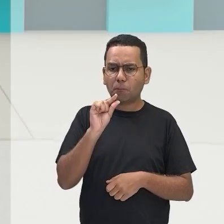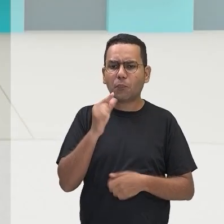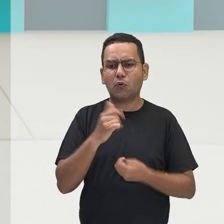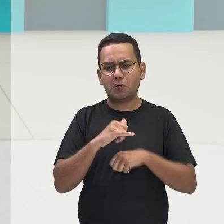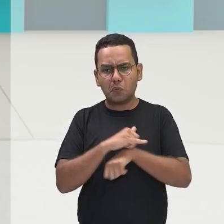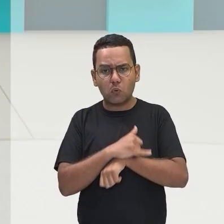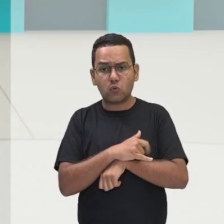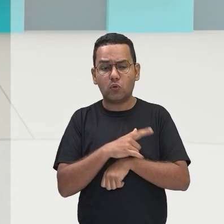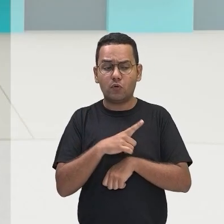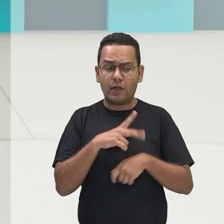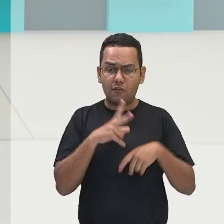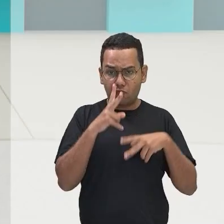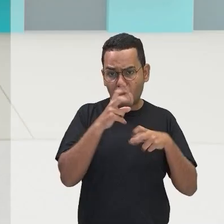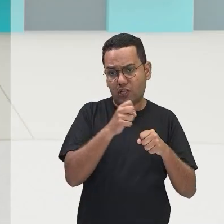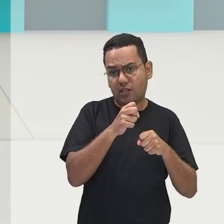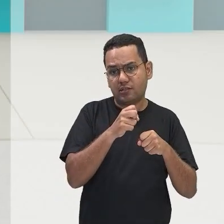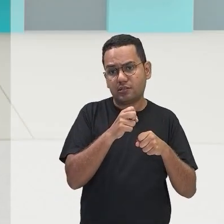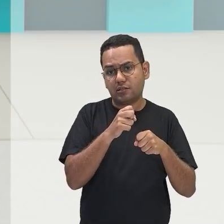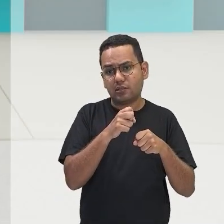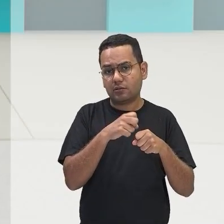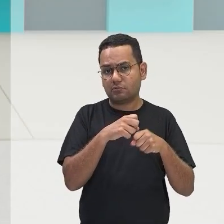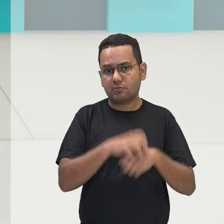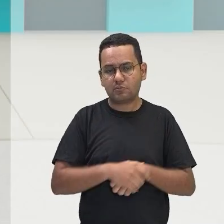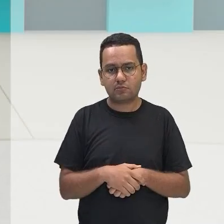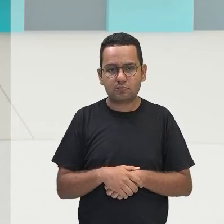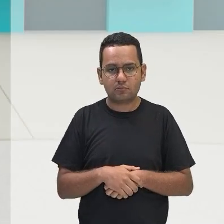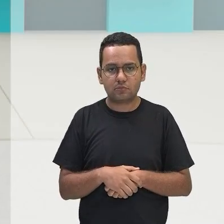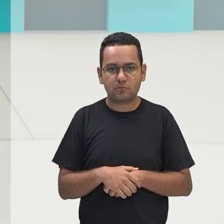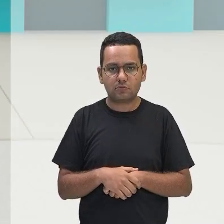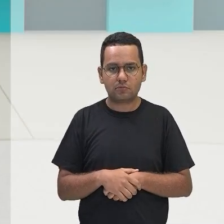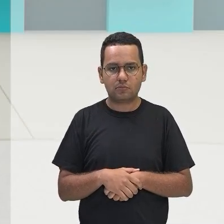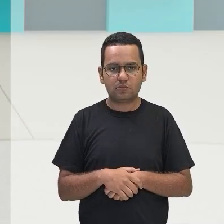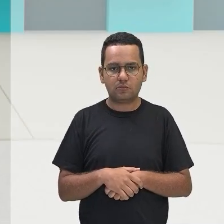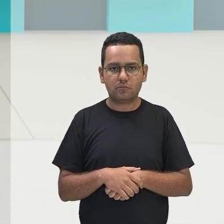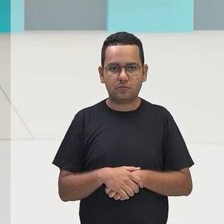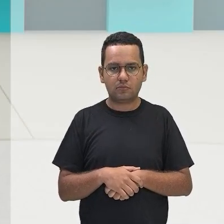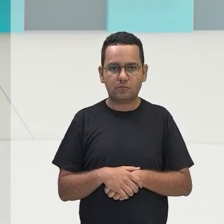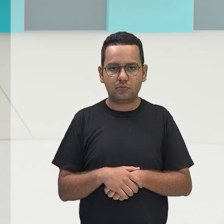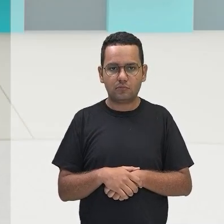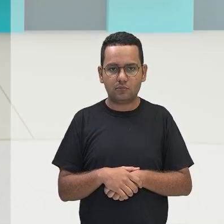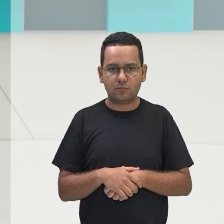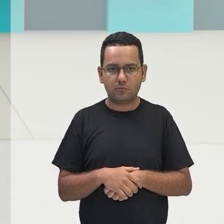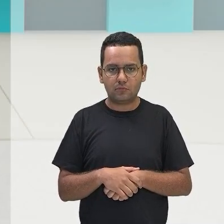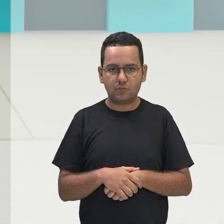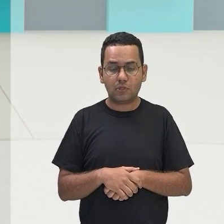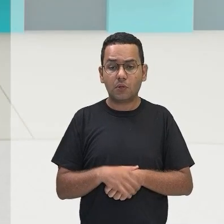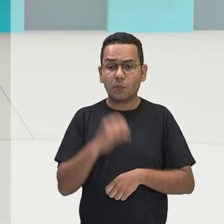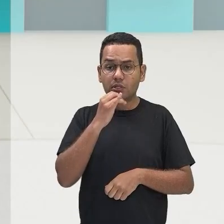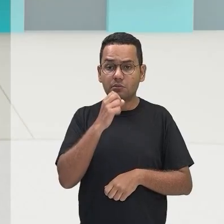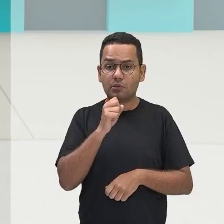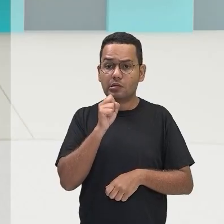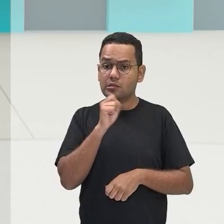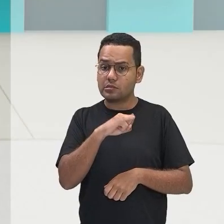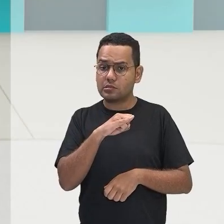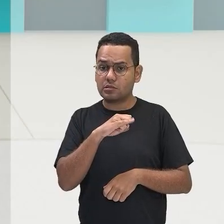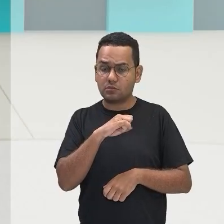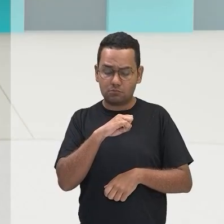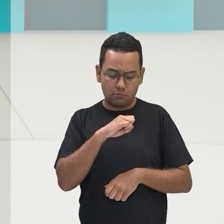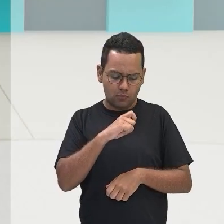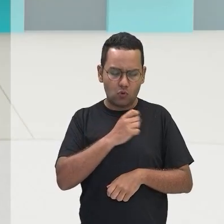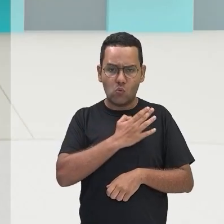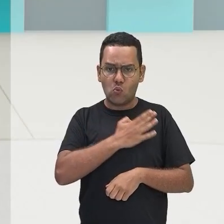coração forte, com um pulso, ele já leva sangue para todo o seu corpo, né, quase todo o seu